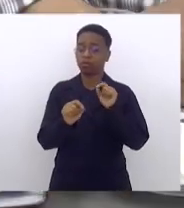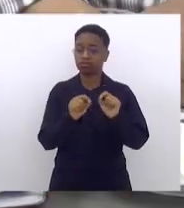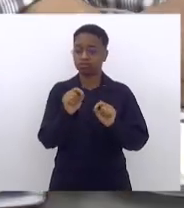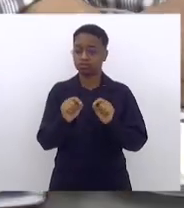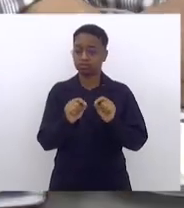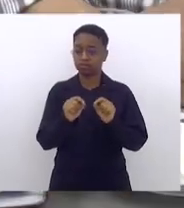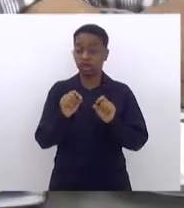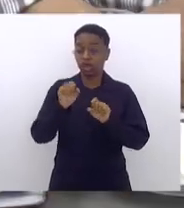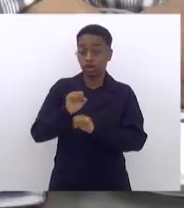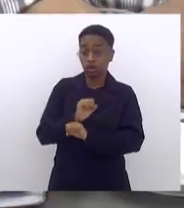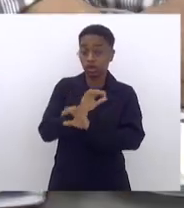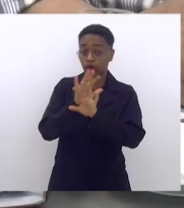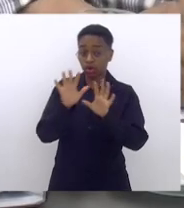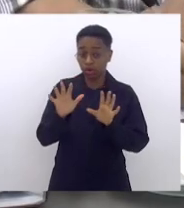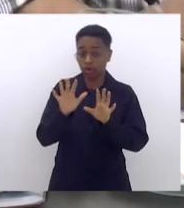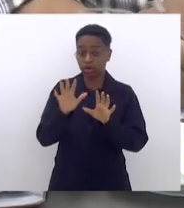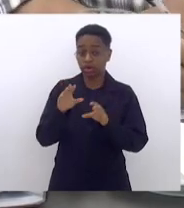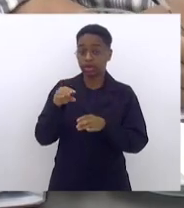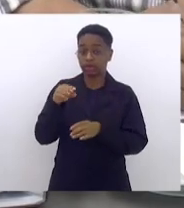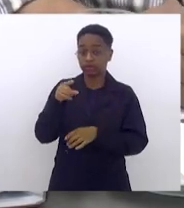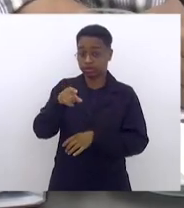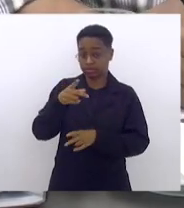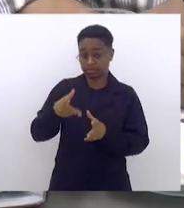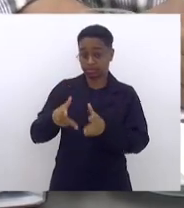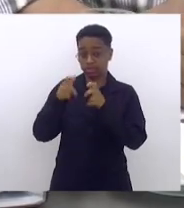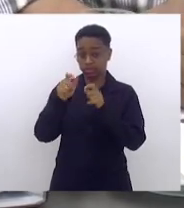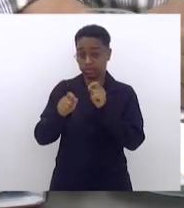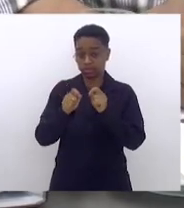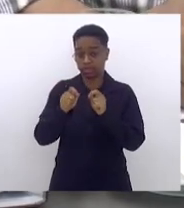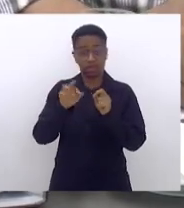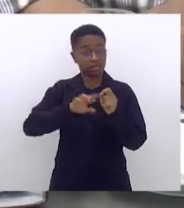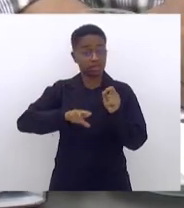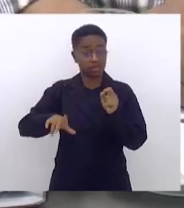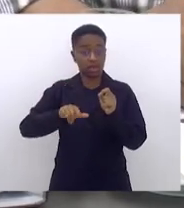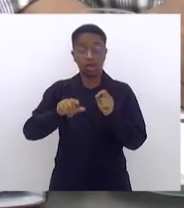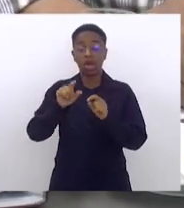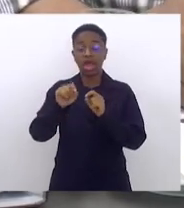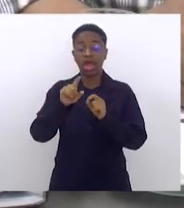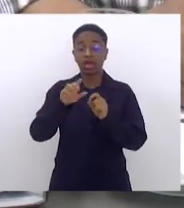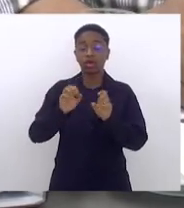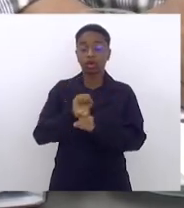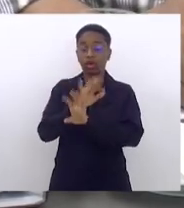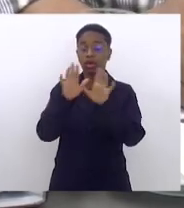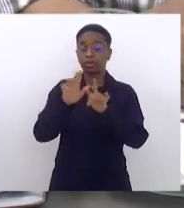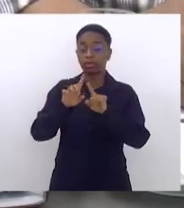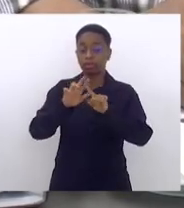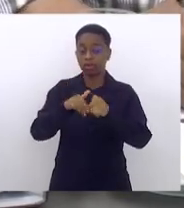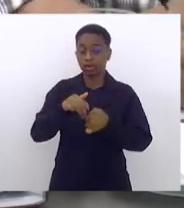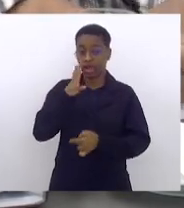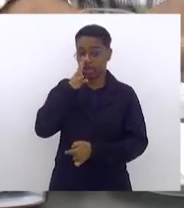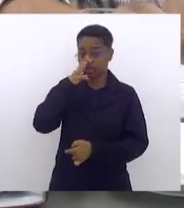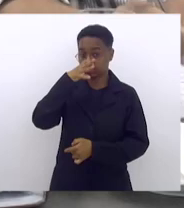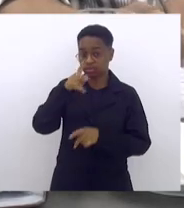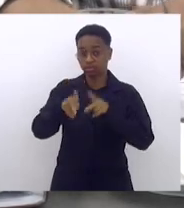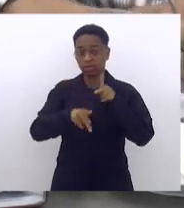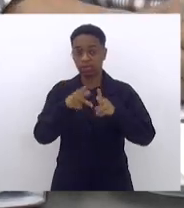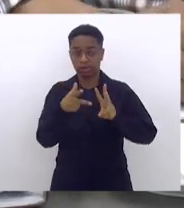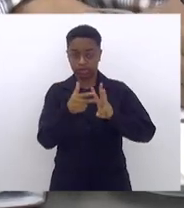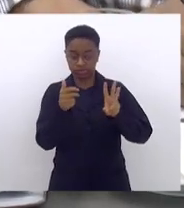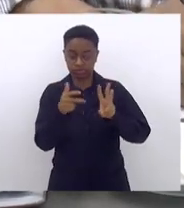essa glória, dentro do vosso entendimento, é glória. Não é glória. A resistência dos povos indígenas,